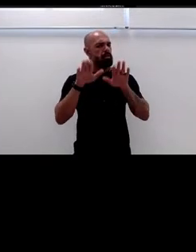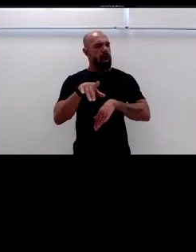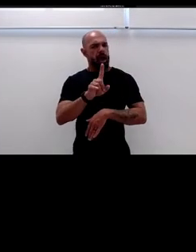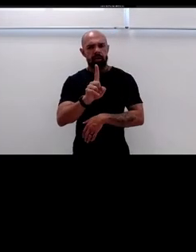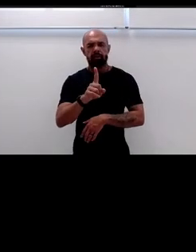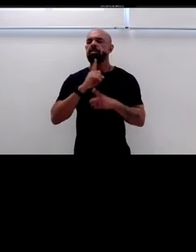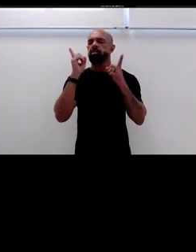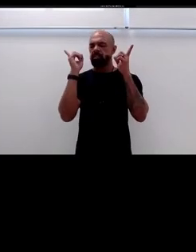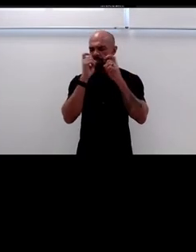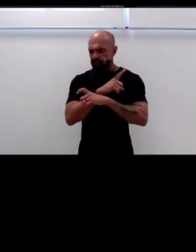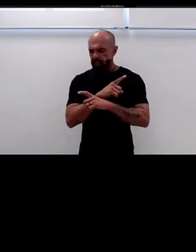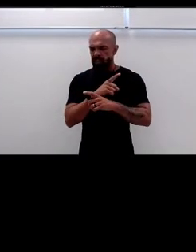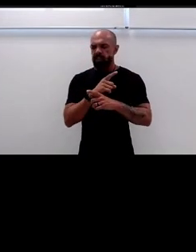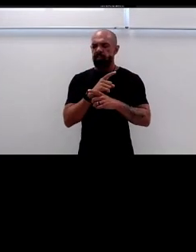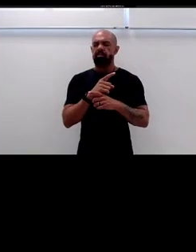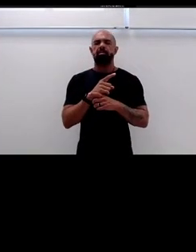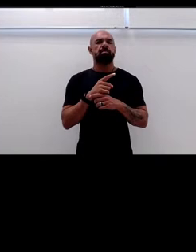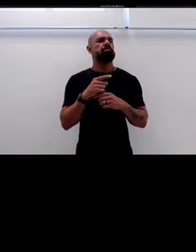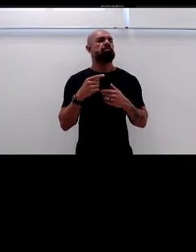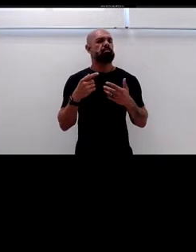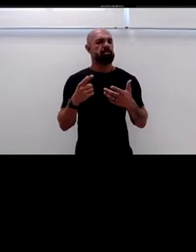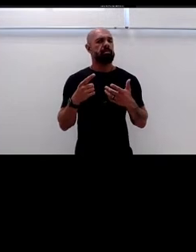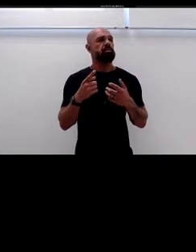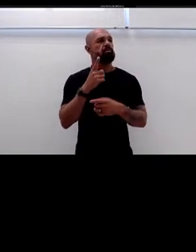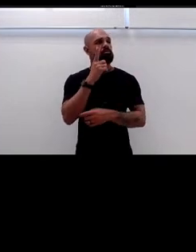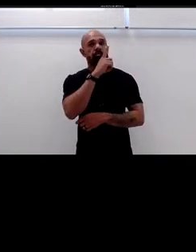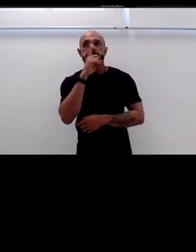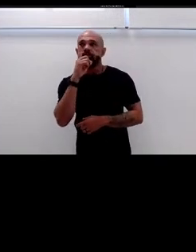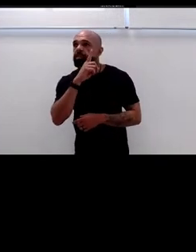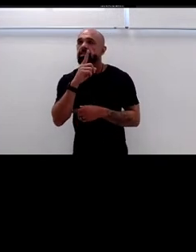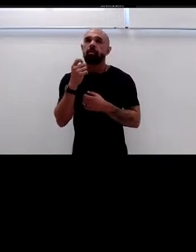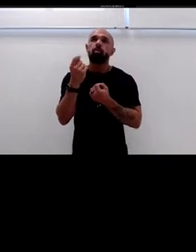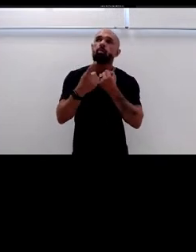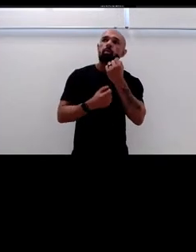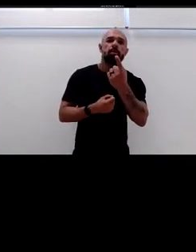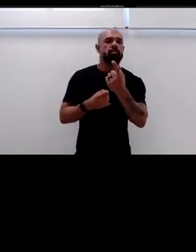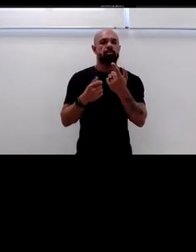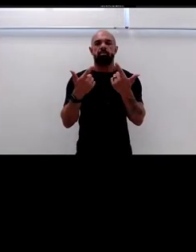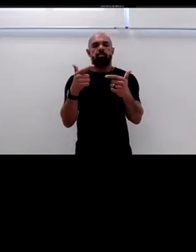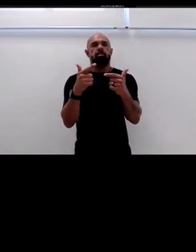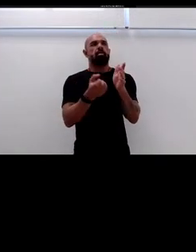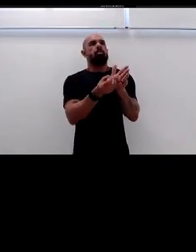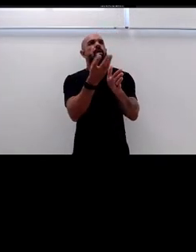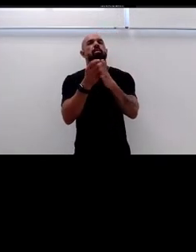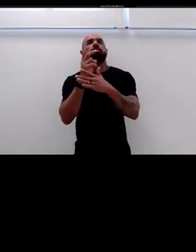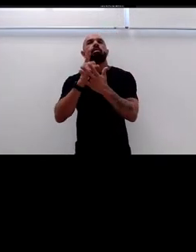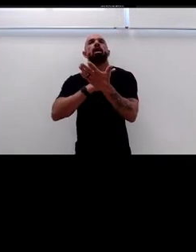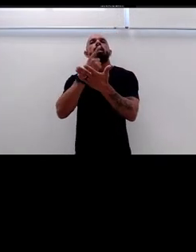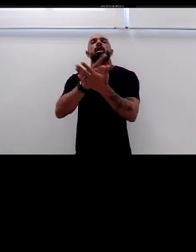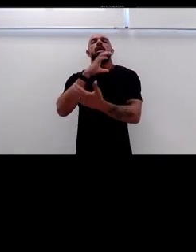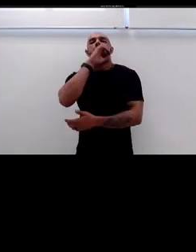que está escassa, não é uma coisa assim que se faz de uma hora para outra.